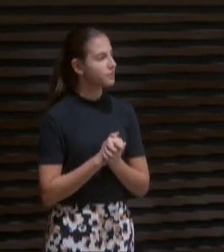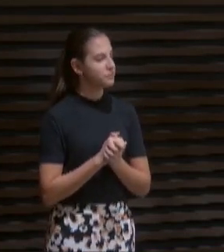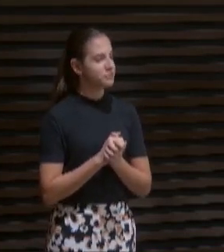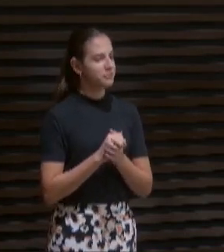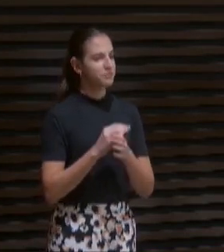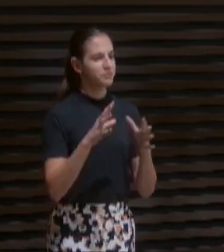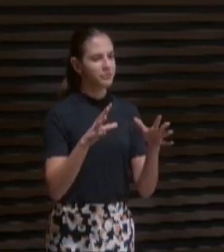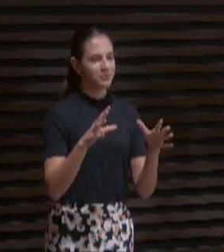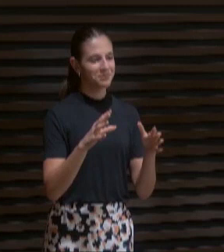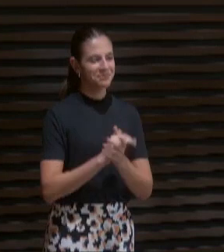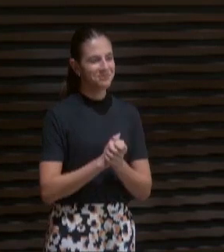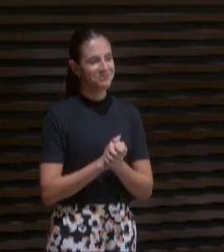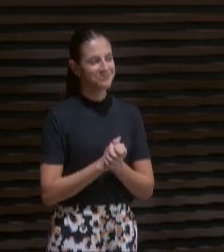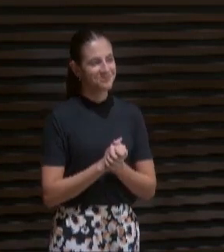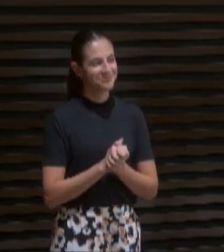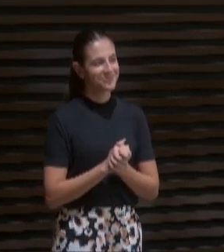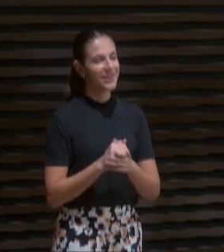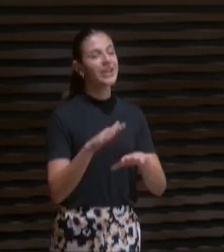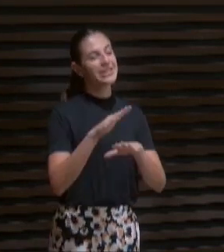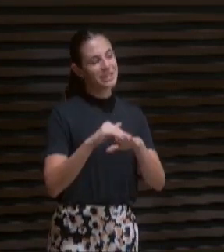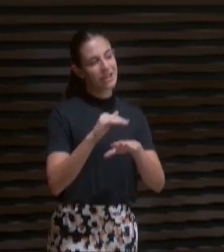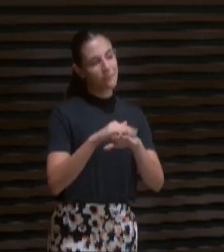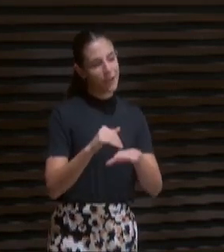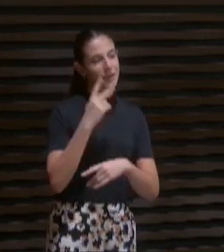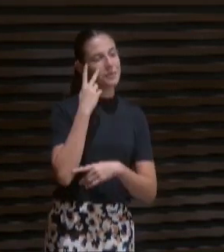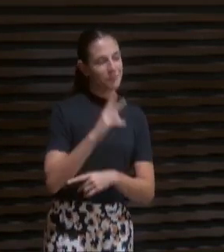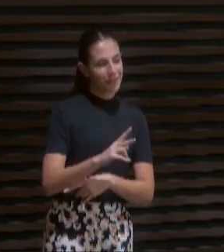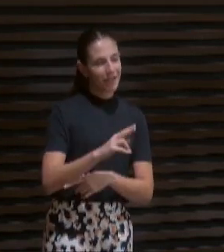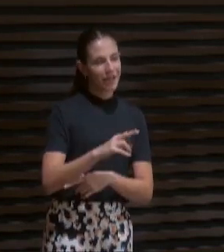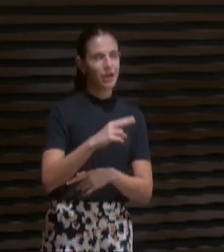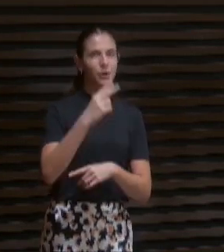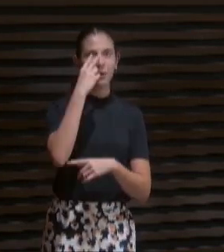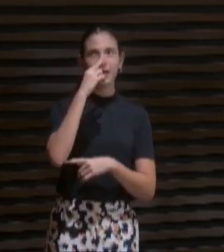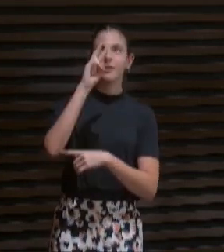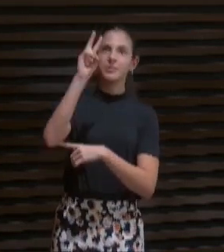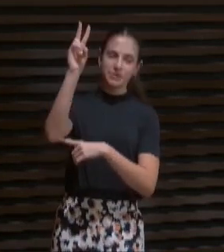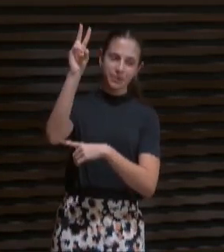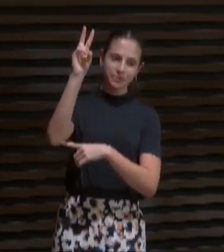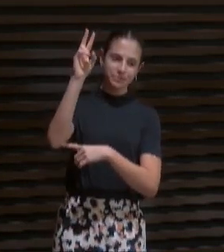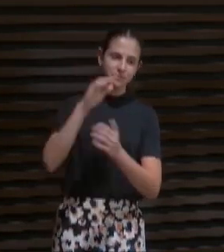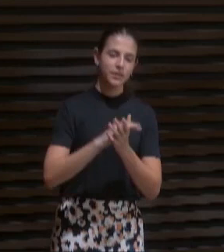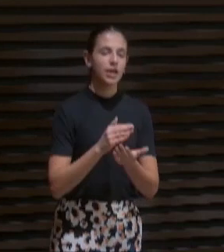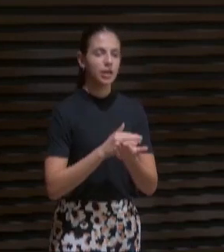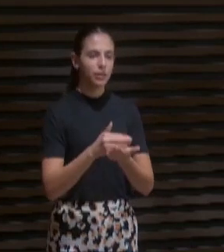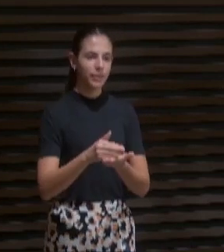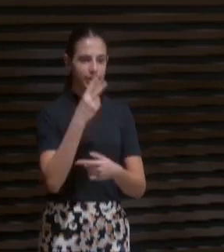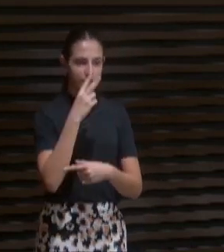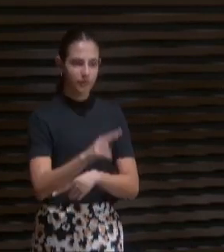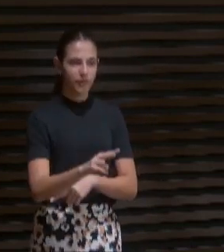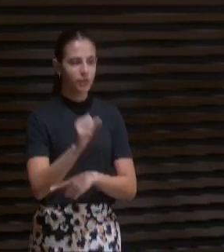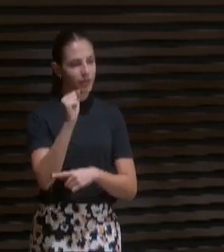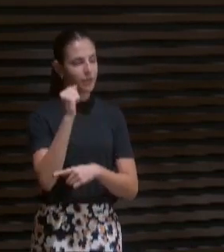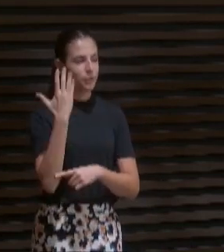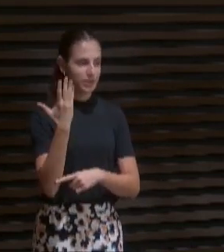abduzido. Ele foi chamado para olhar de cima. E ele começa a ver o que vai acontecer no